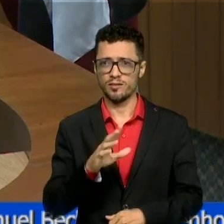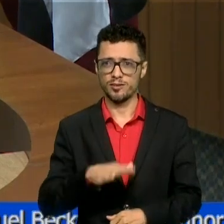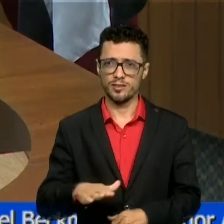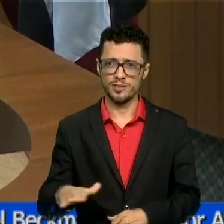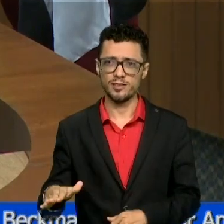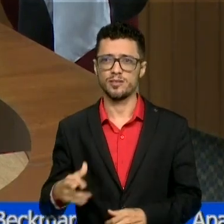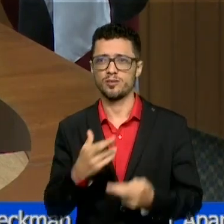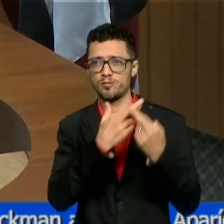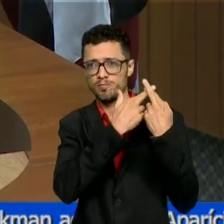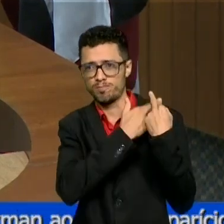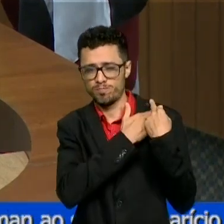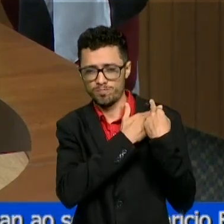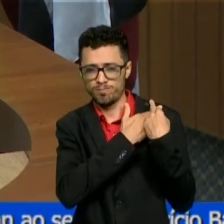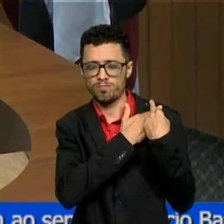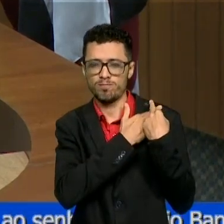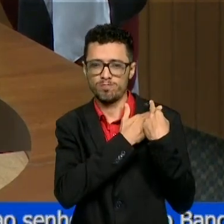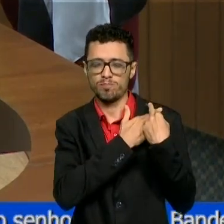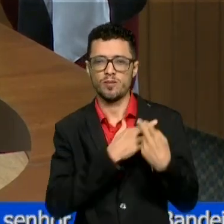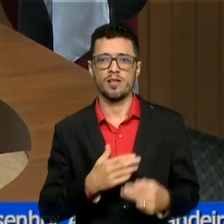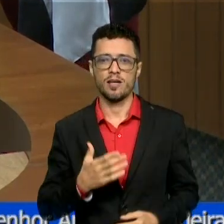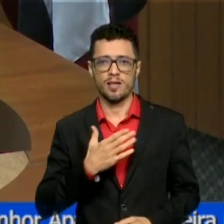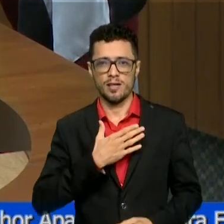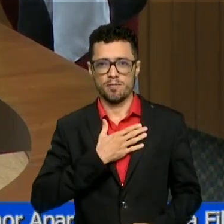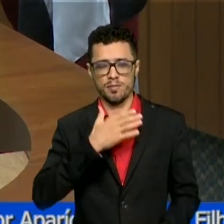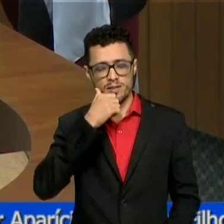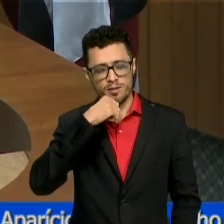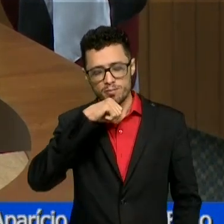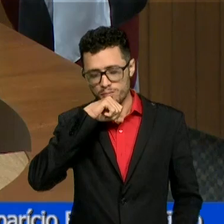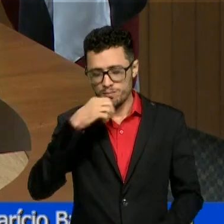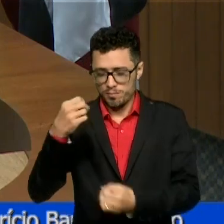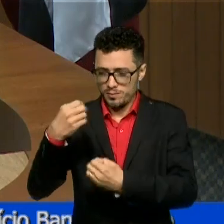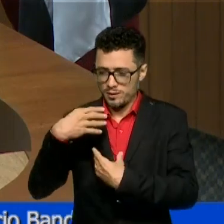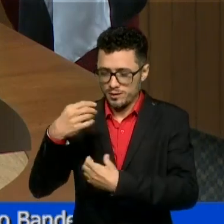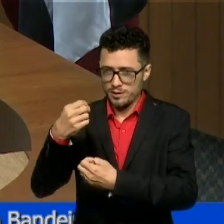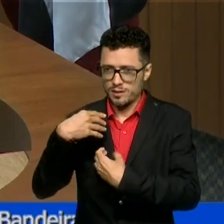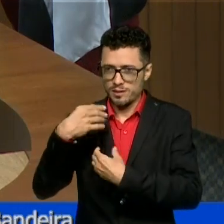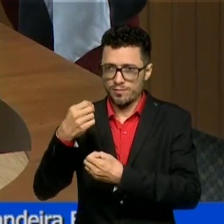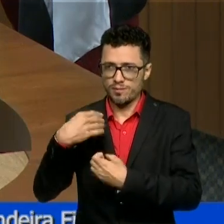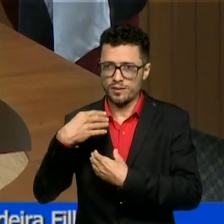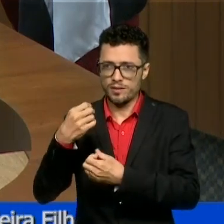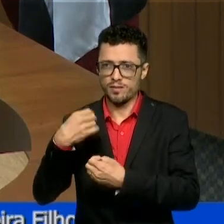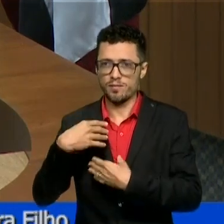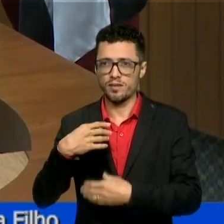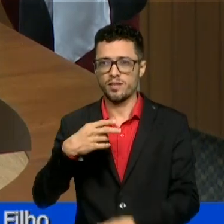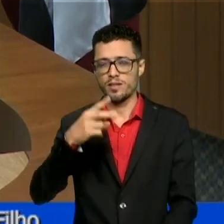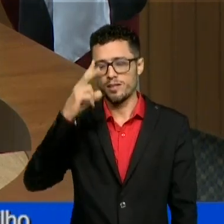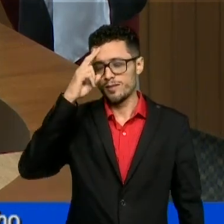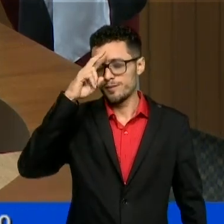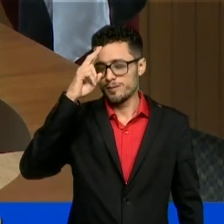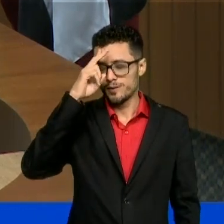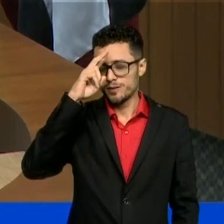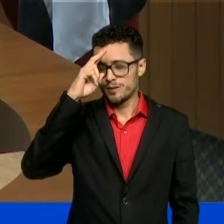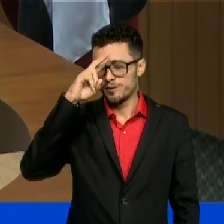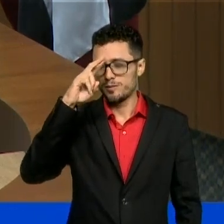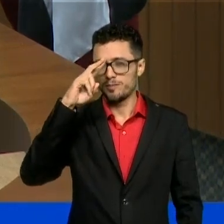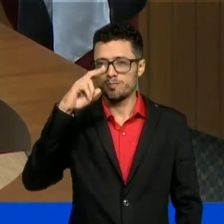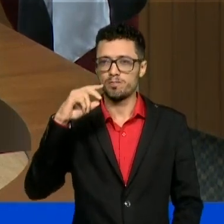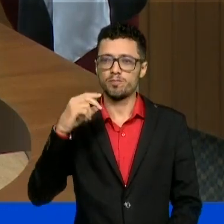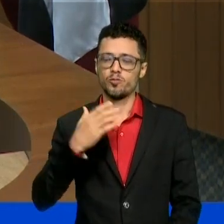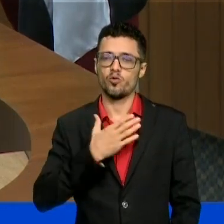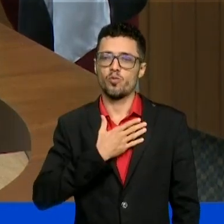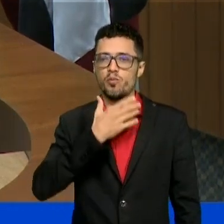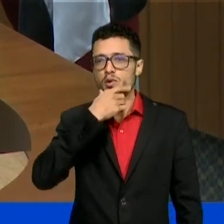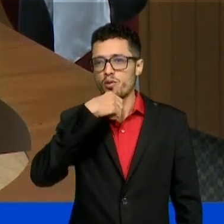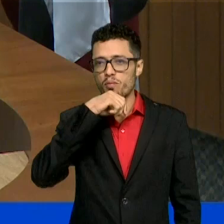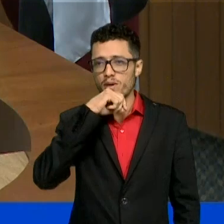que cotidianamente a minha mãe me transmitia, de si mesmo e da memória de meu pai, que eu perdi ainda